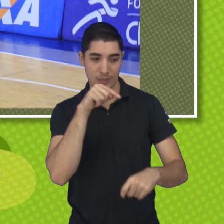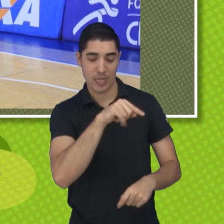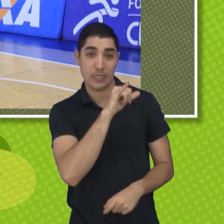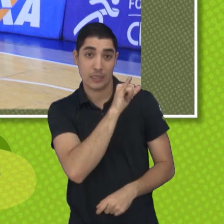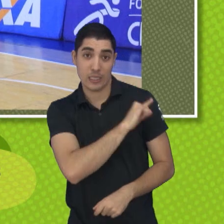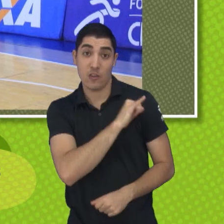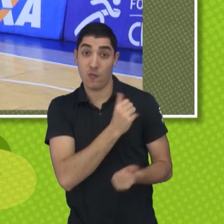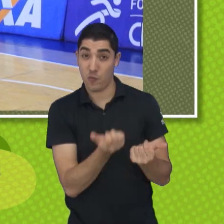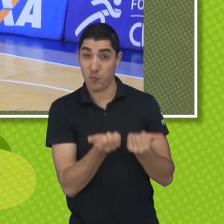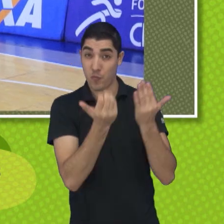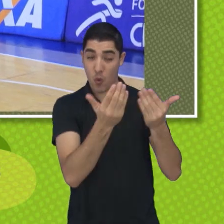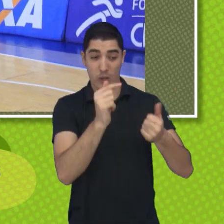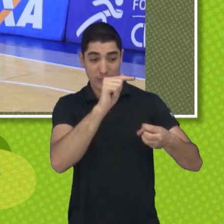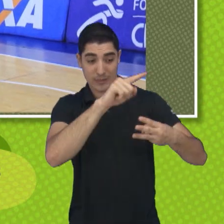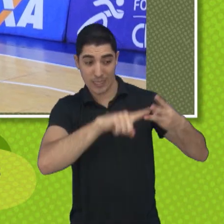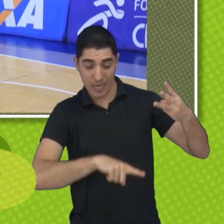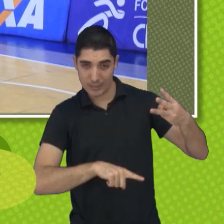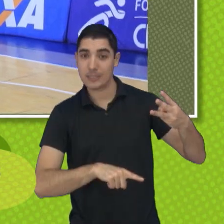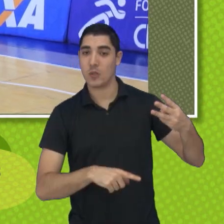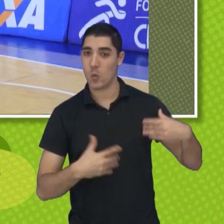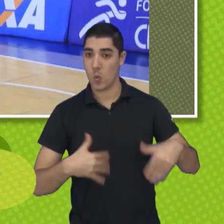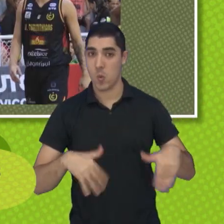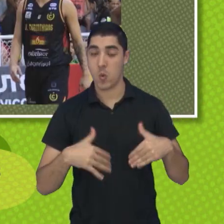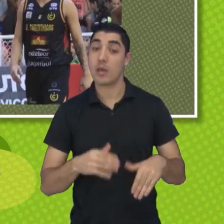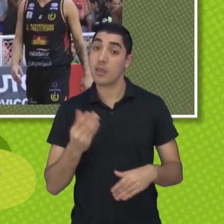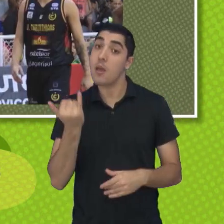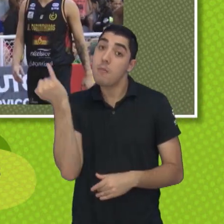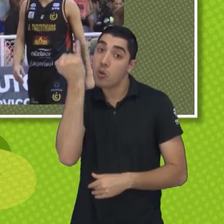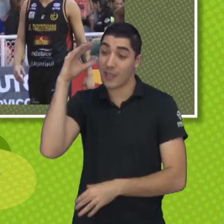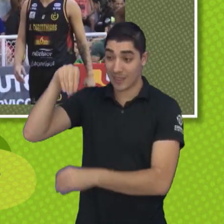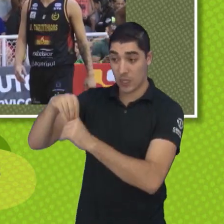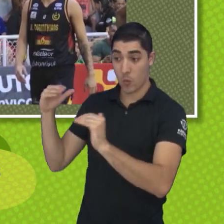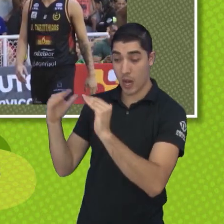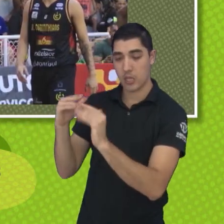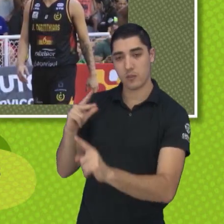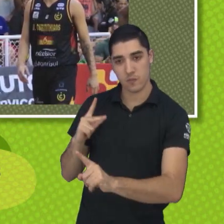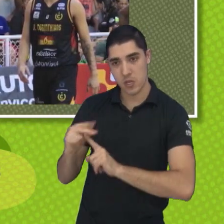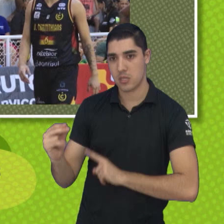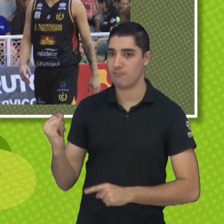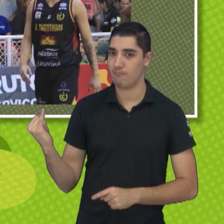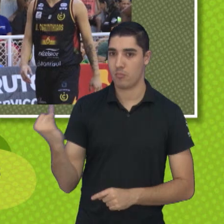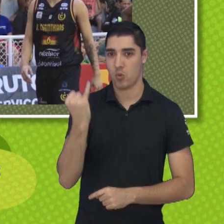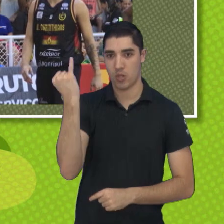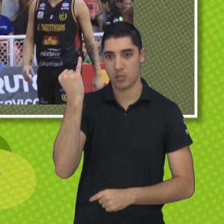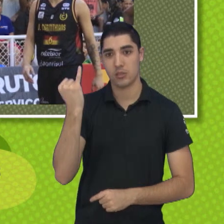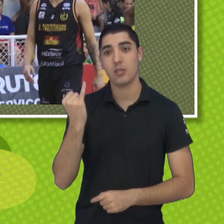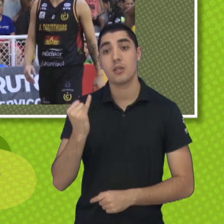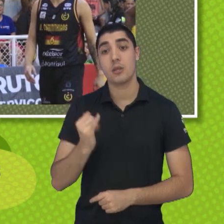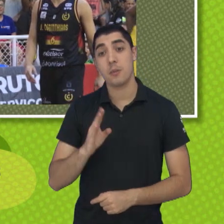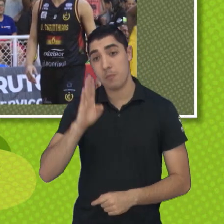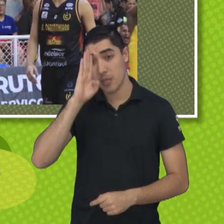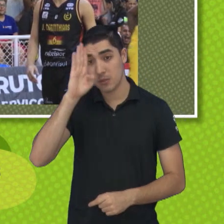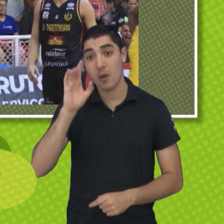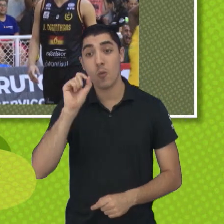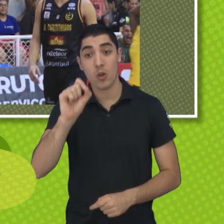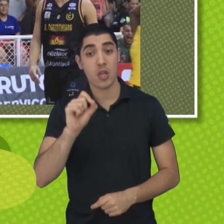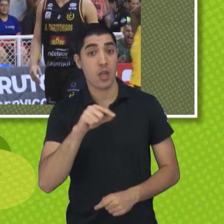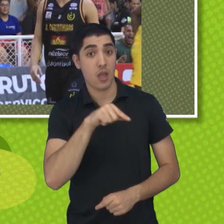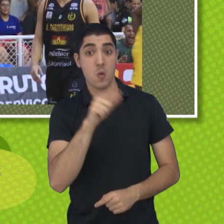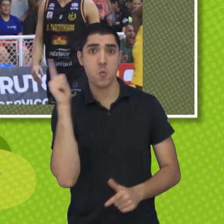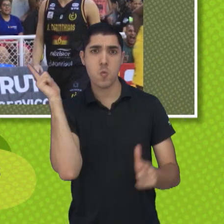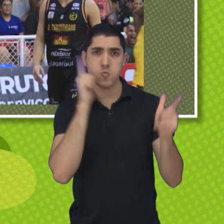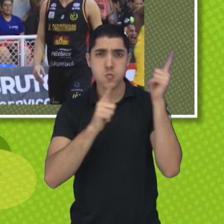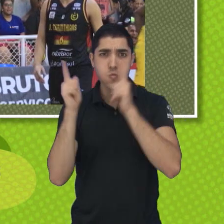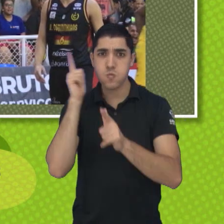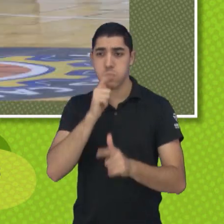jogos fora de casa em sequência. Então é bom pontuar em casa, bom vencer em casa, principalmente dessa forma maiúscula, como